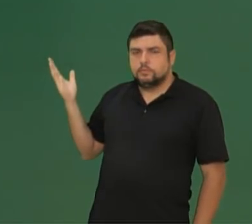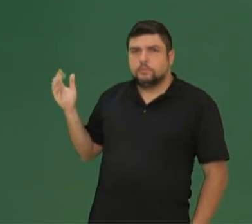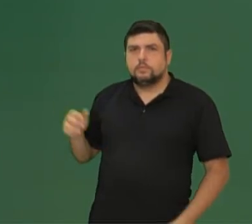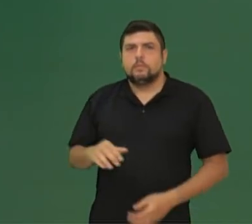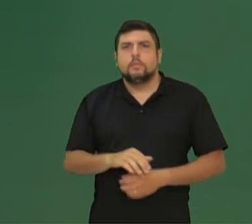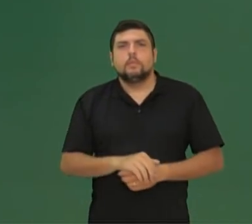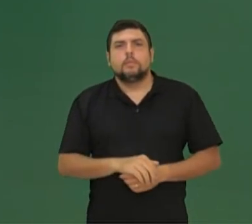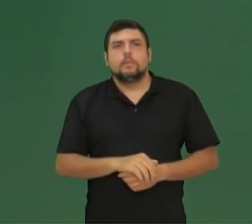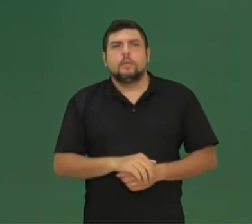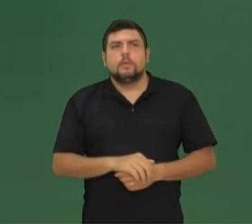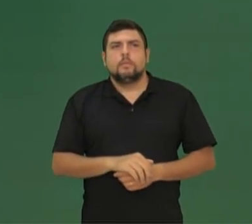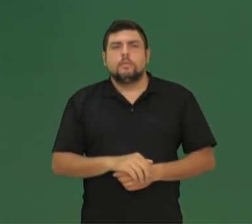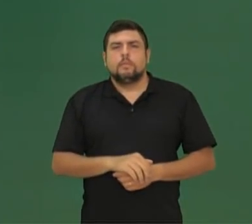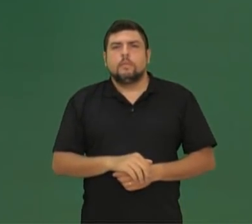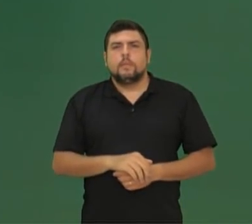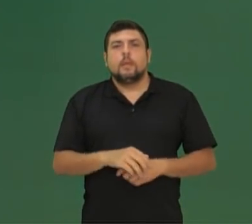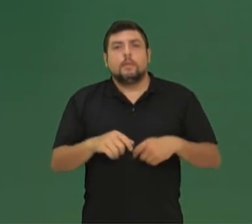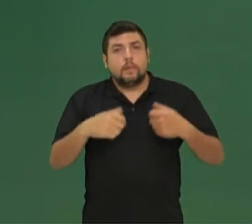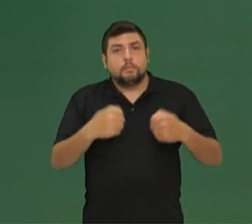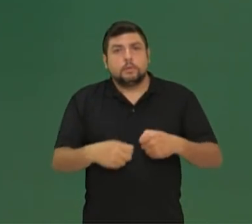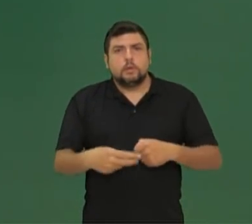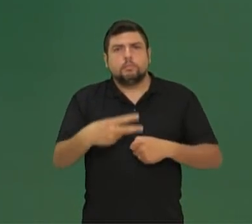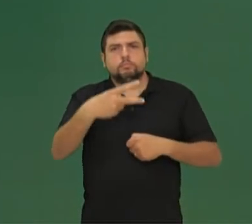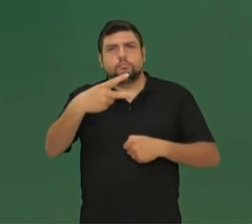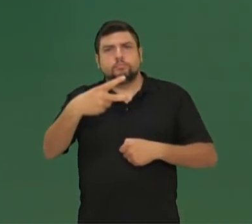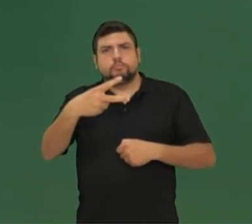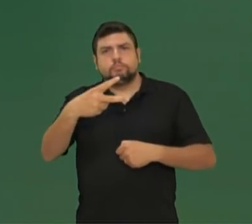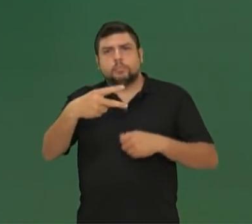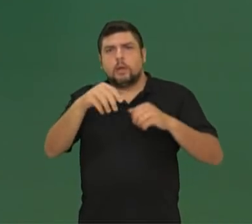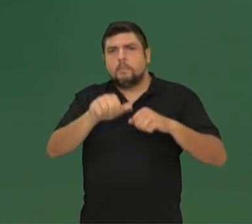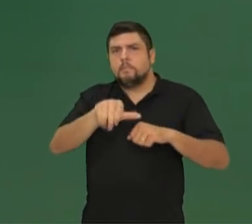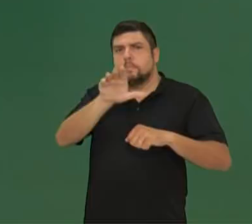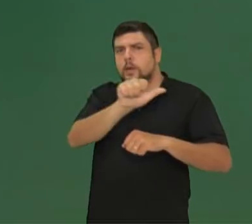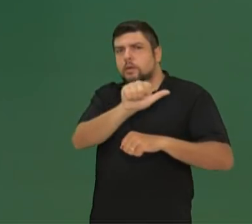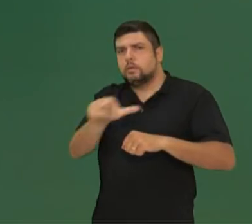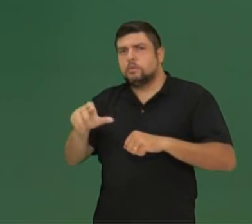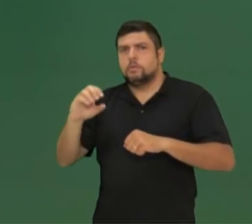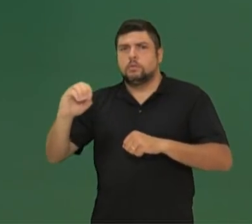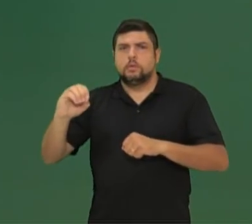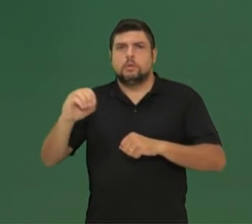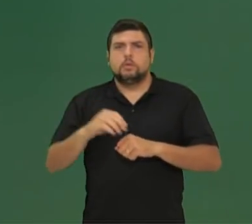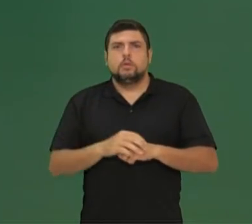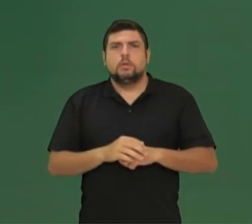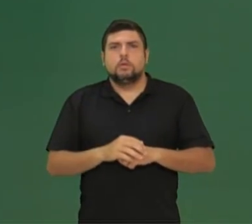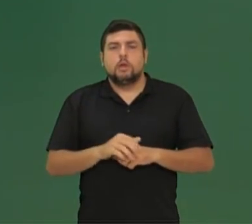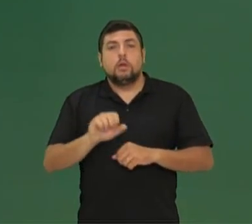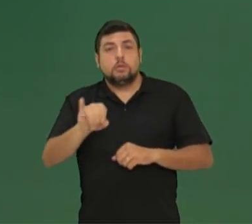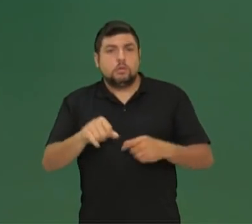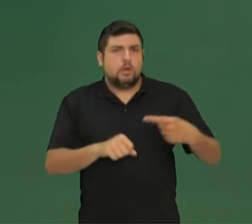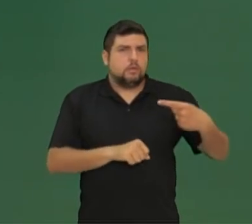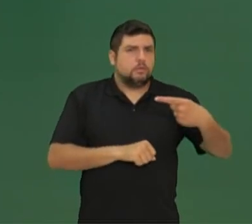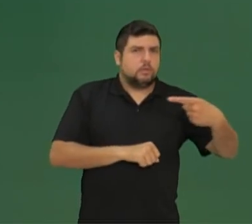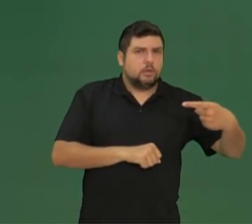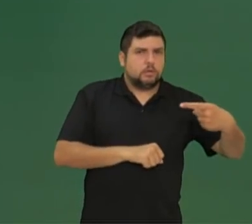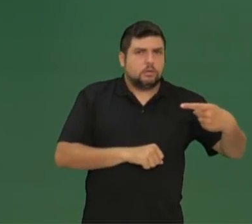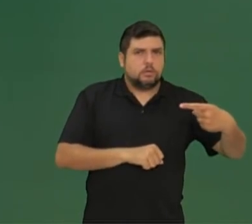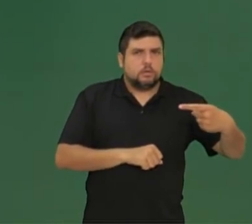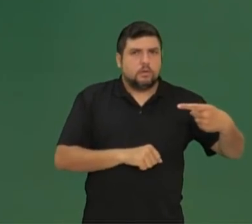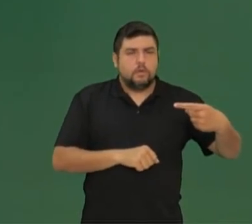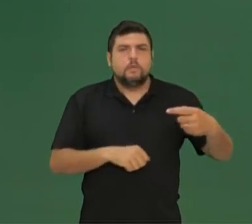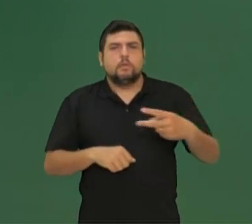ser o quê? X maior ou igual a zero. E se ele for o quê? Negativo, o que vai acontecer? Tem que ser o quê? Menor do que